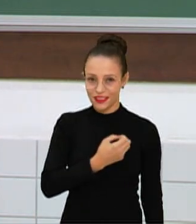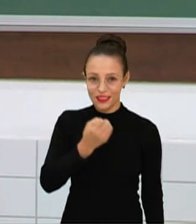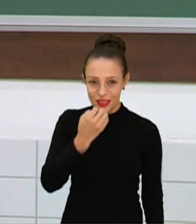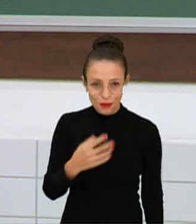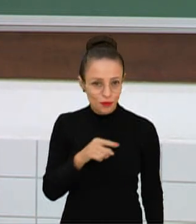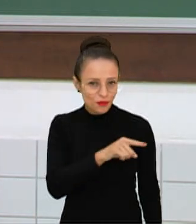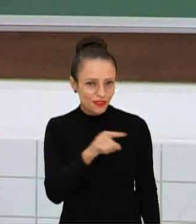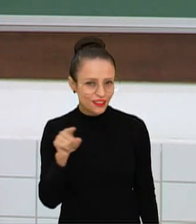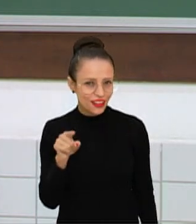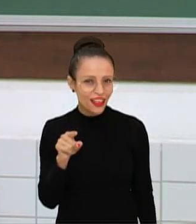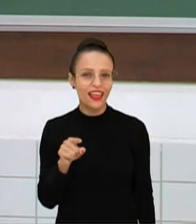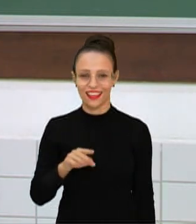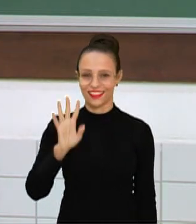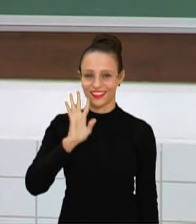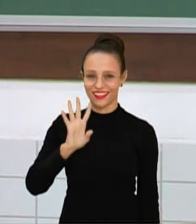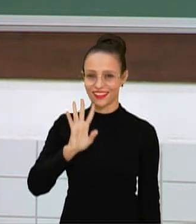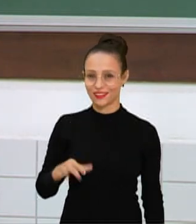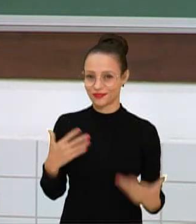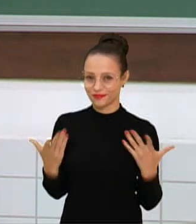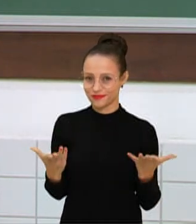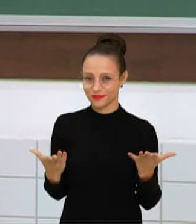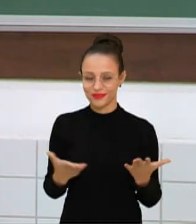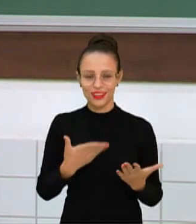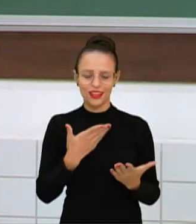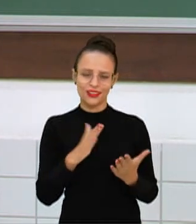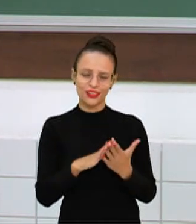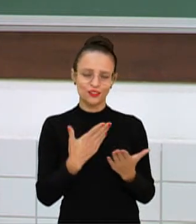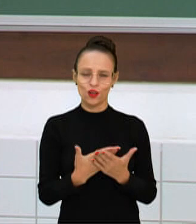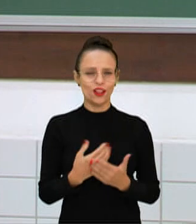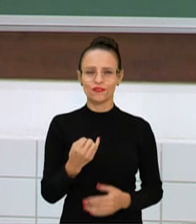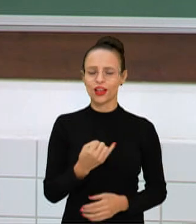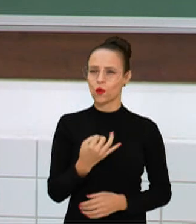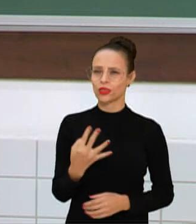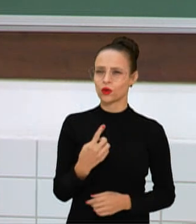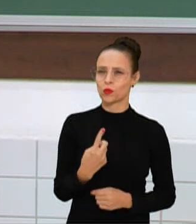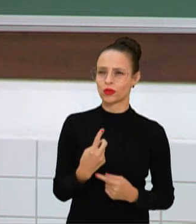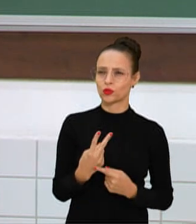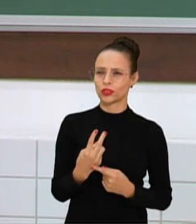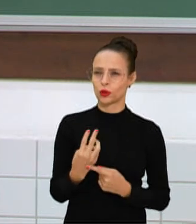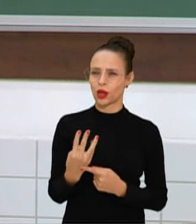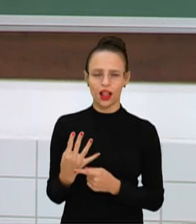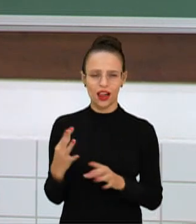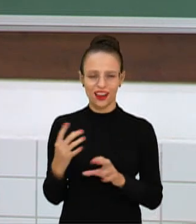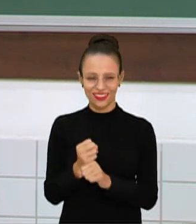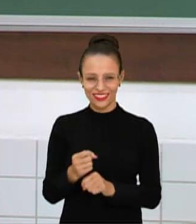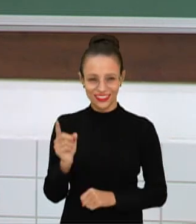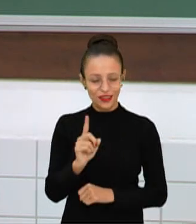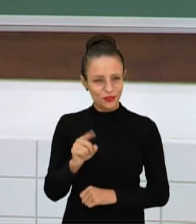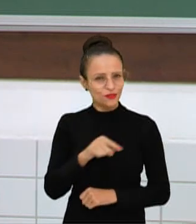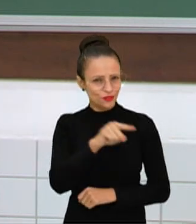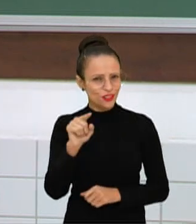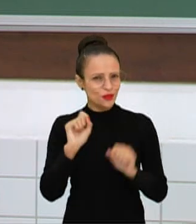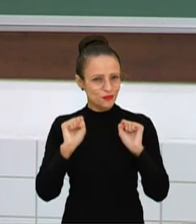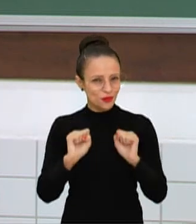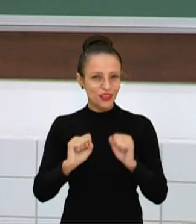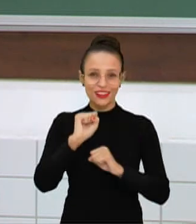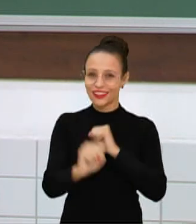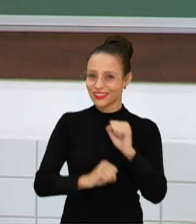você? É legal, né? Porque quando a gente tá na escola, a gente não fica contando o número de aulas, né? Acho que a gente pode fazer essa tarefa ano que